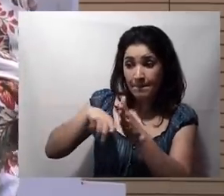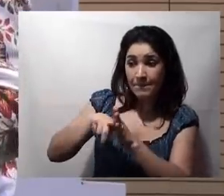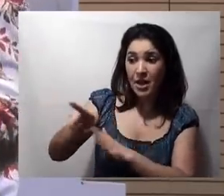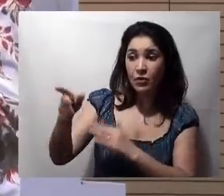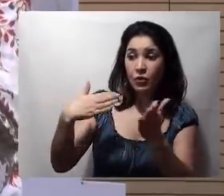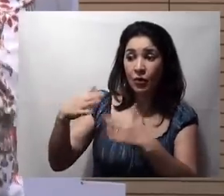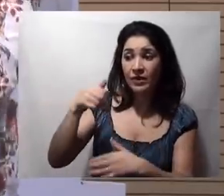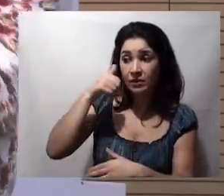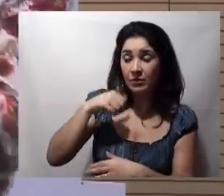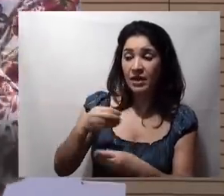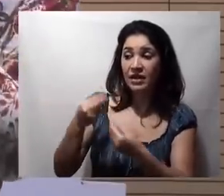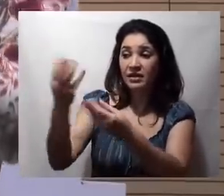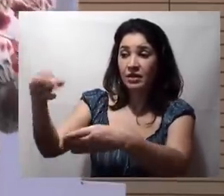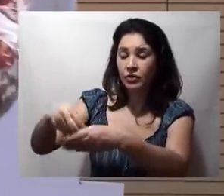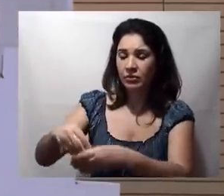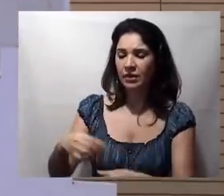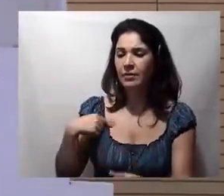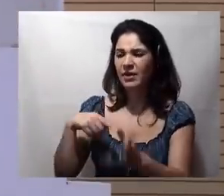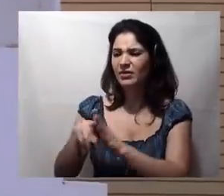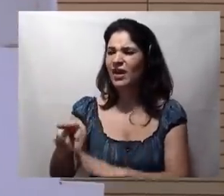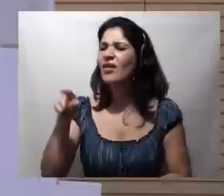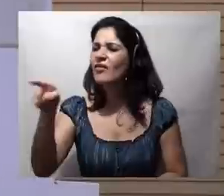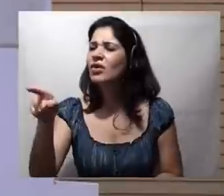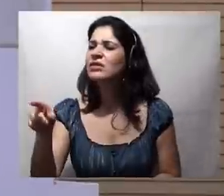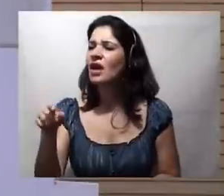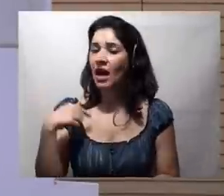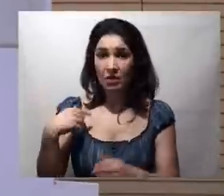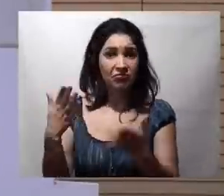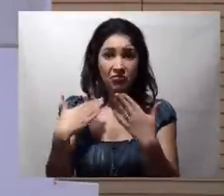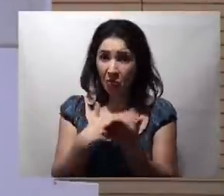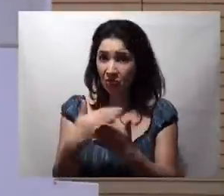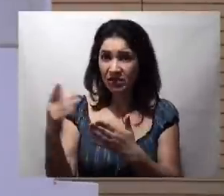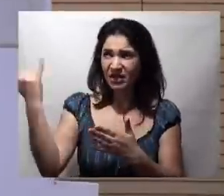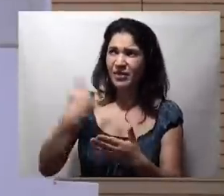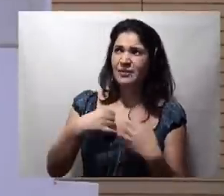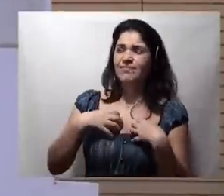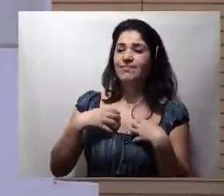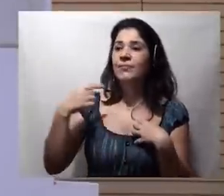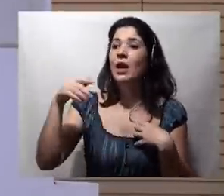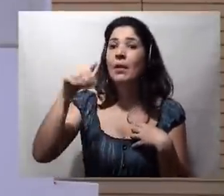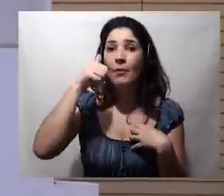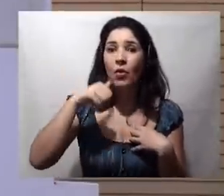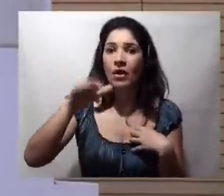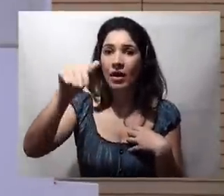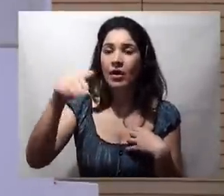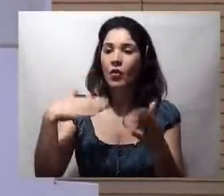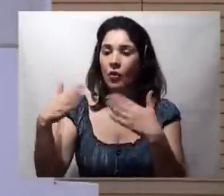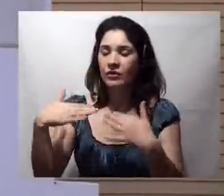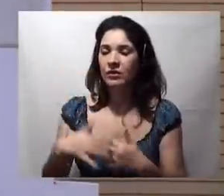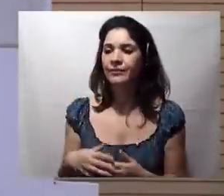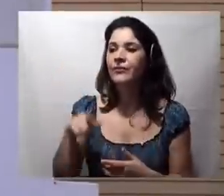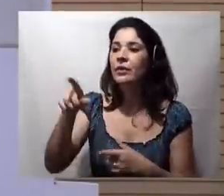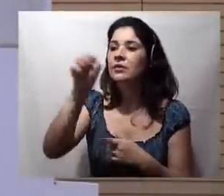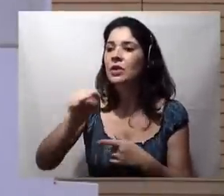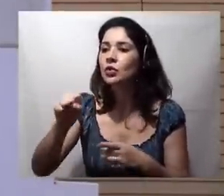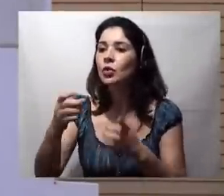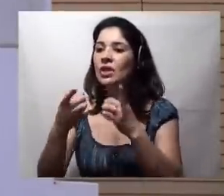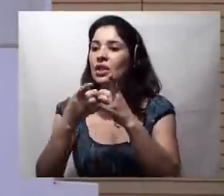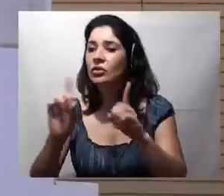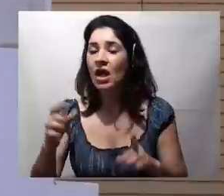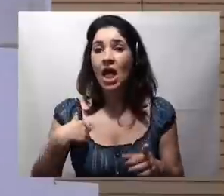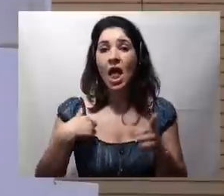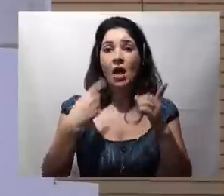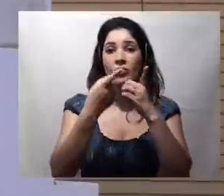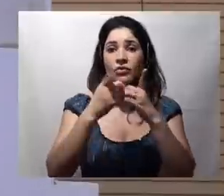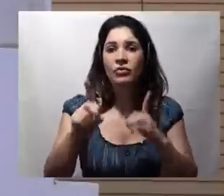uma festa para ela eu falei minha filha você é casada ou solteira divorciada bom hein é divorciada